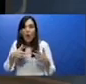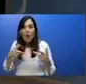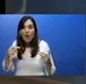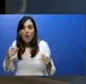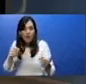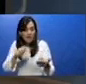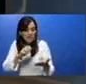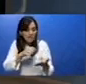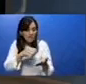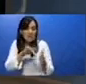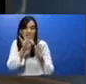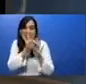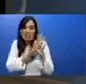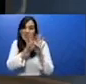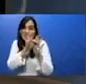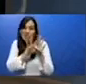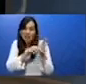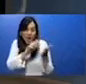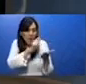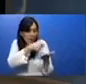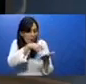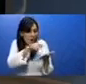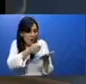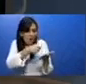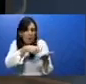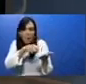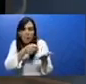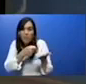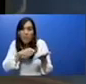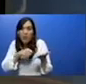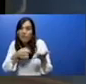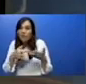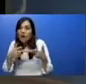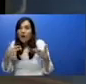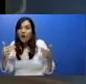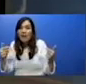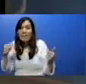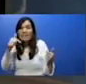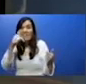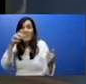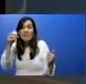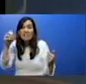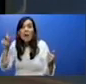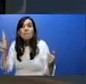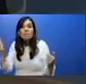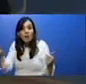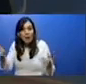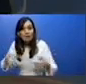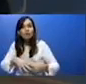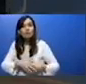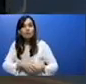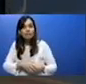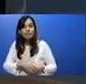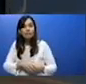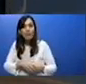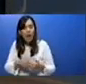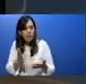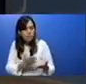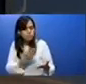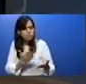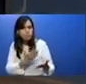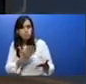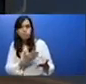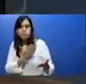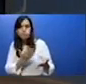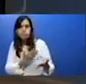tá? Textos escritos à mão, com cerca de 700 páginas, com a descrição